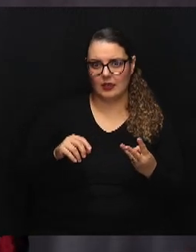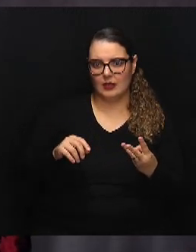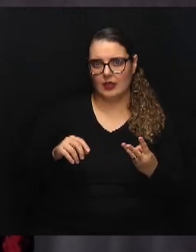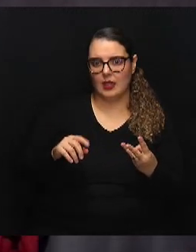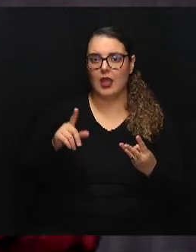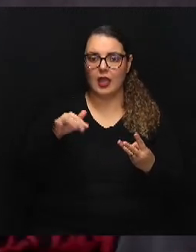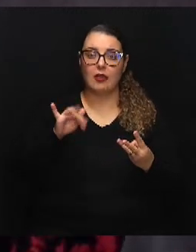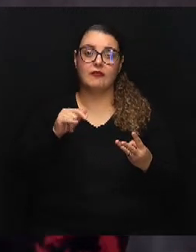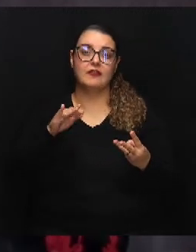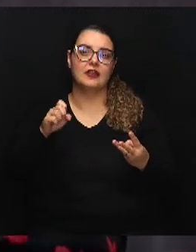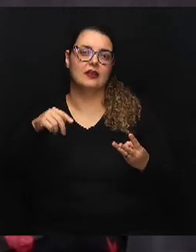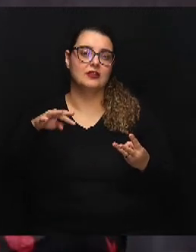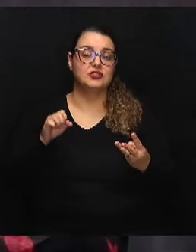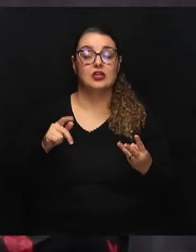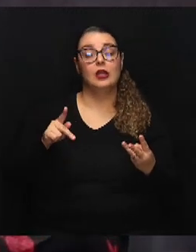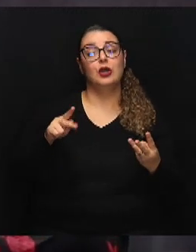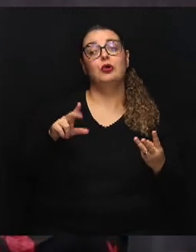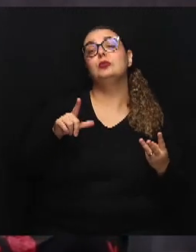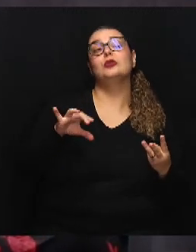plus. Né? Então,